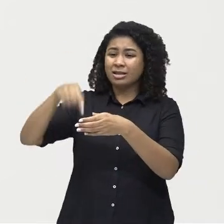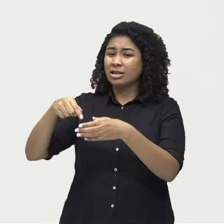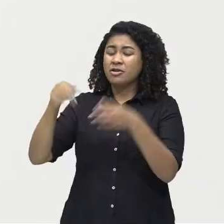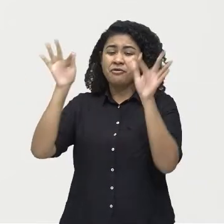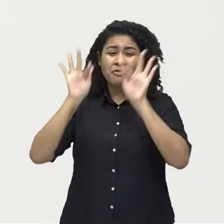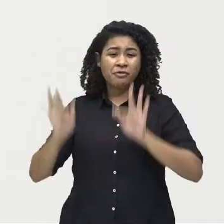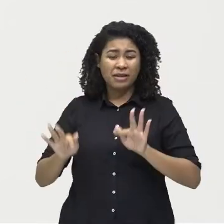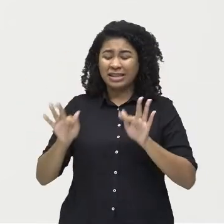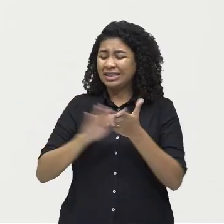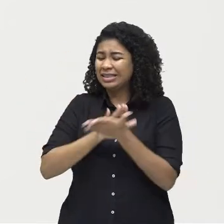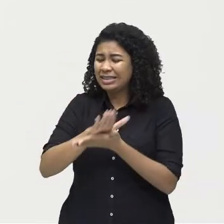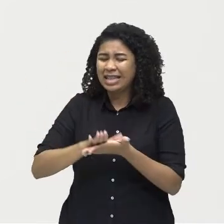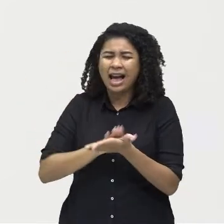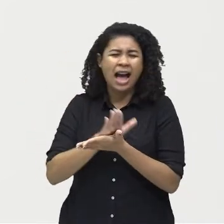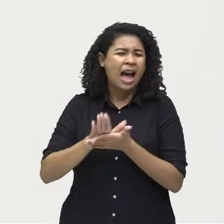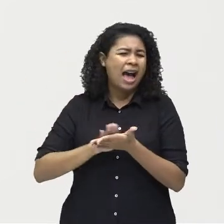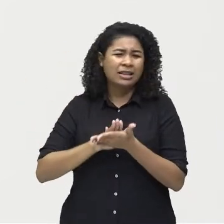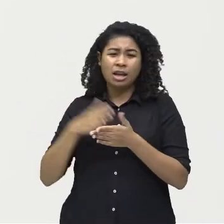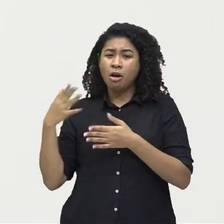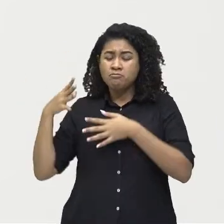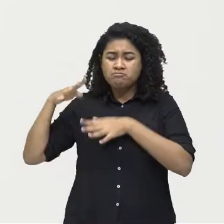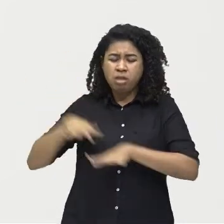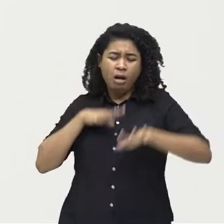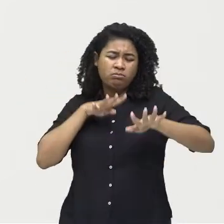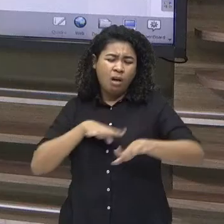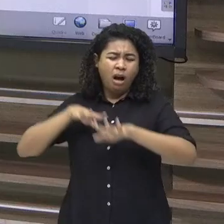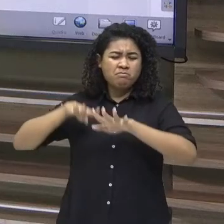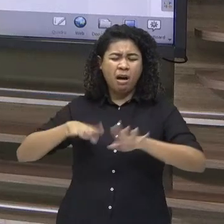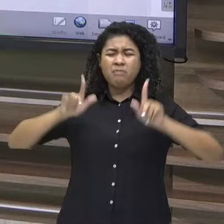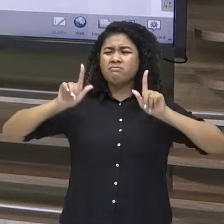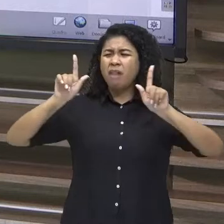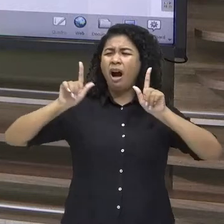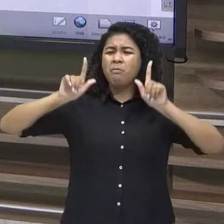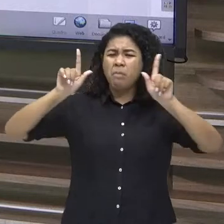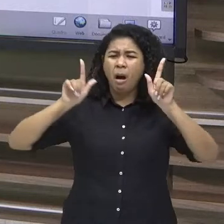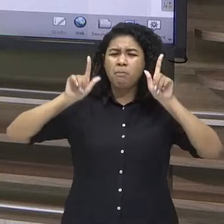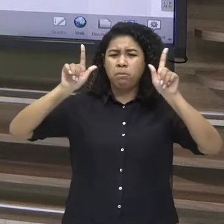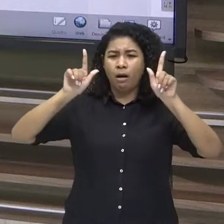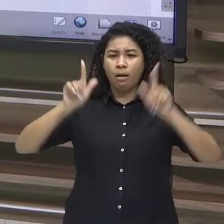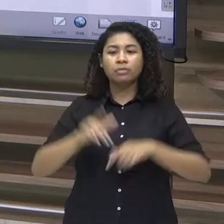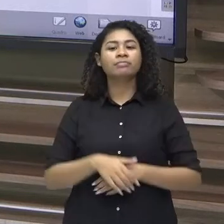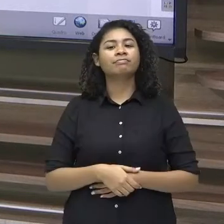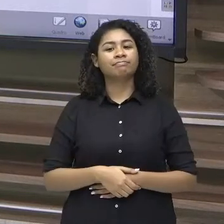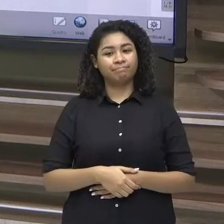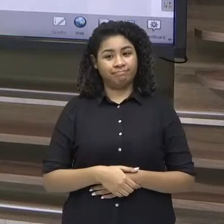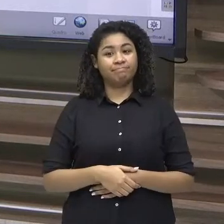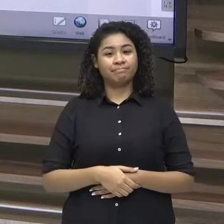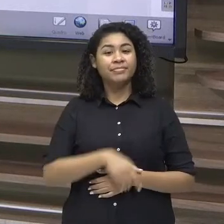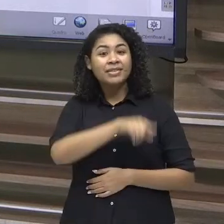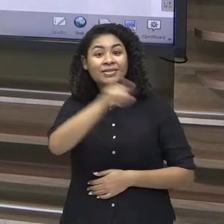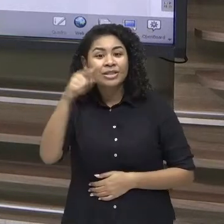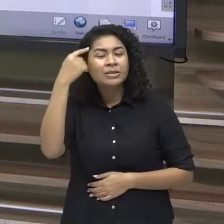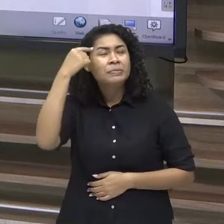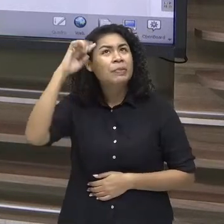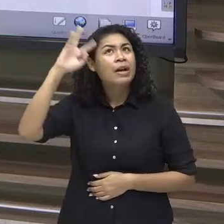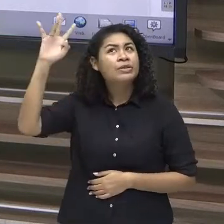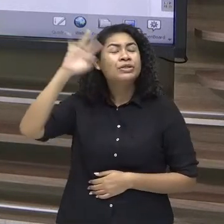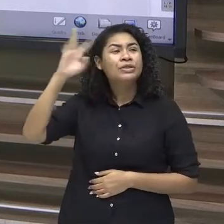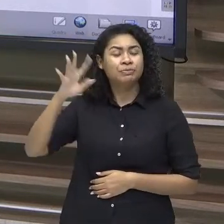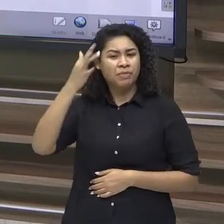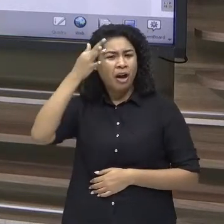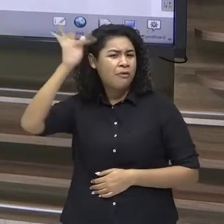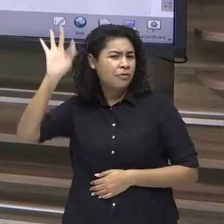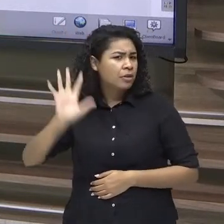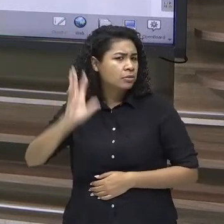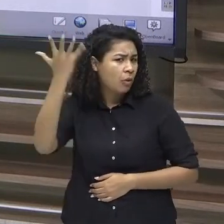os ânimos exaltados. Imaginem só, gente, a situação que ocorria na França. Crise de fome,